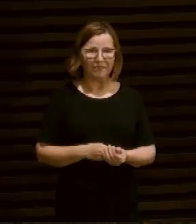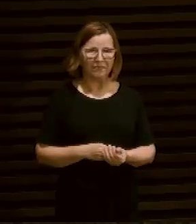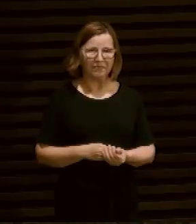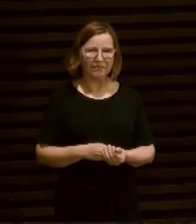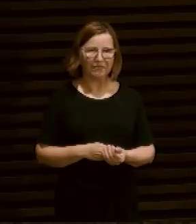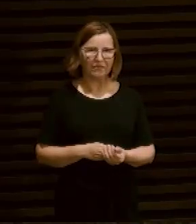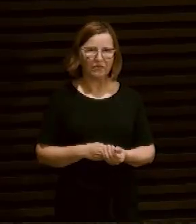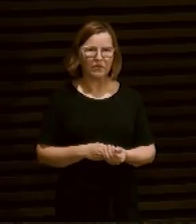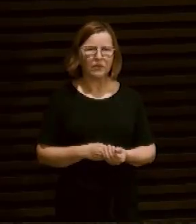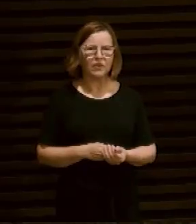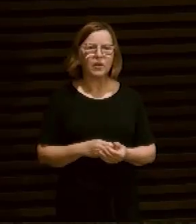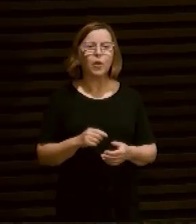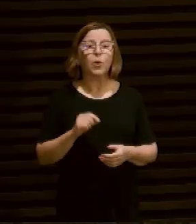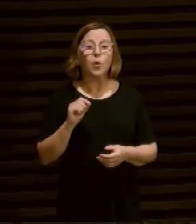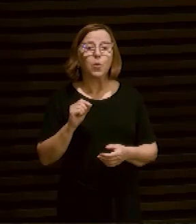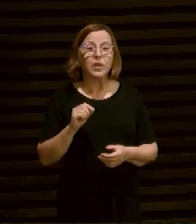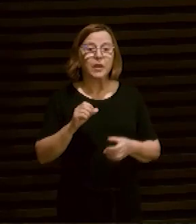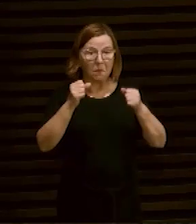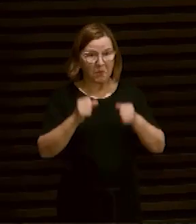o que a gente faz?